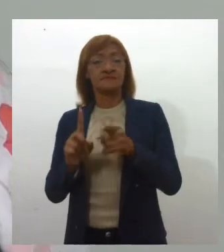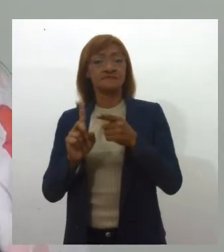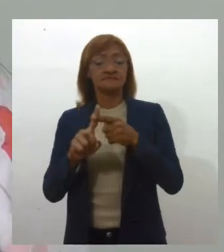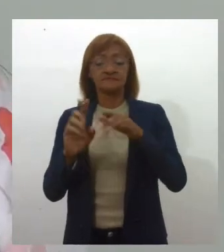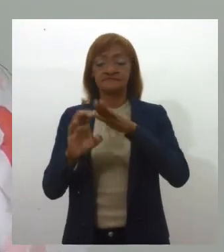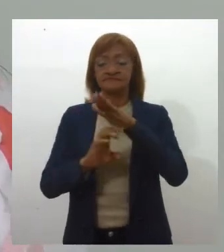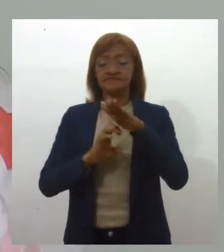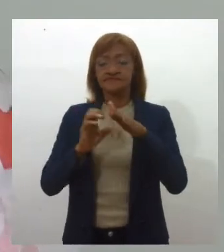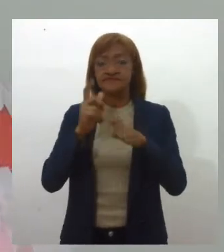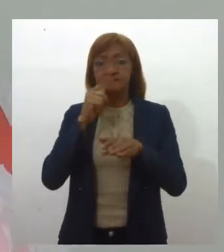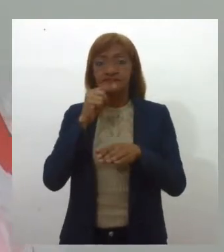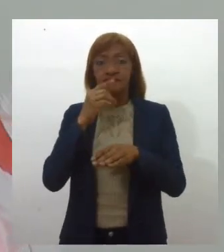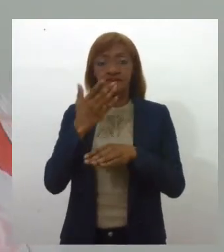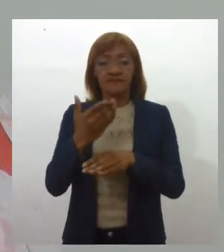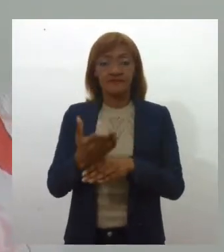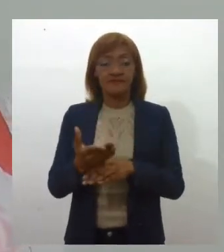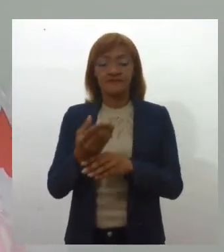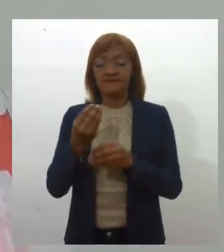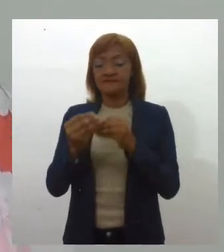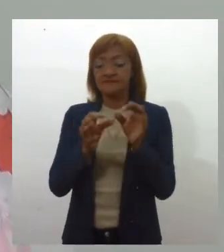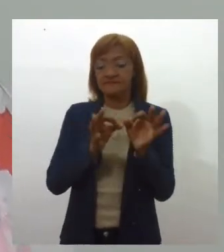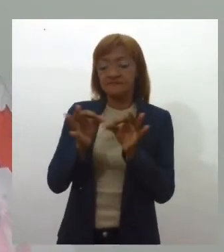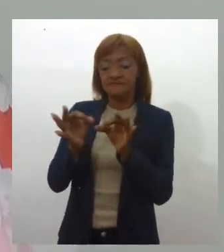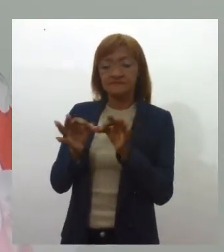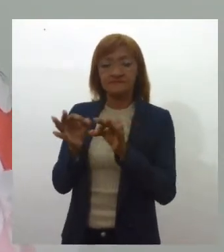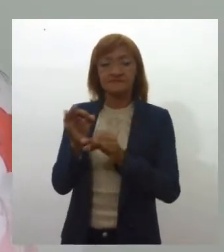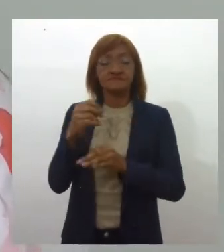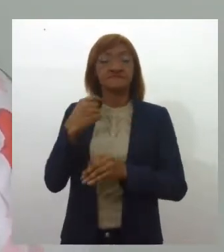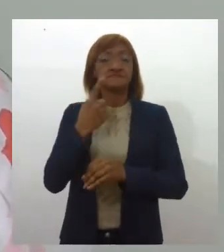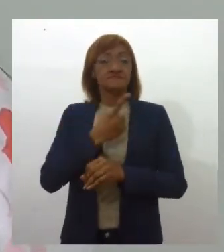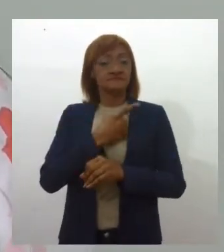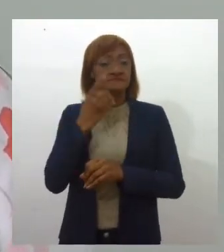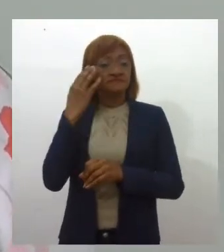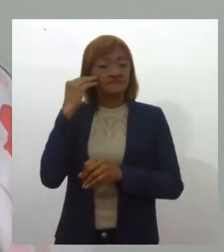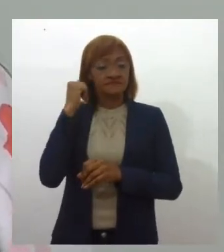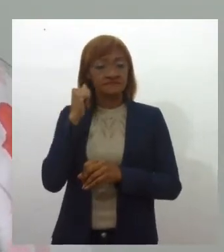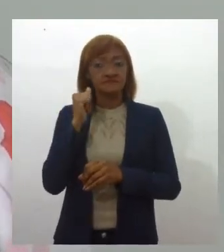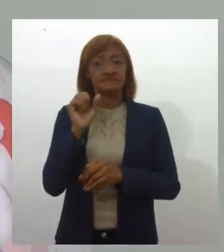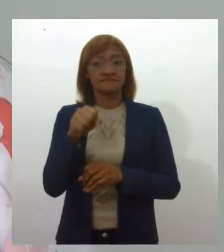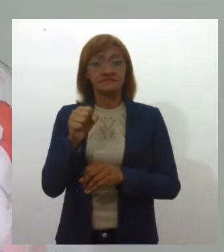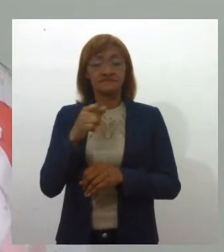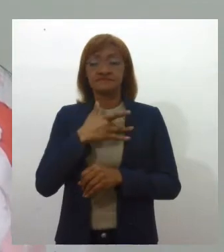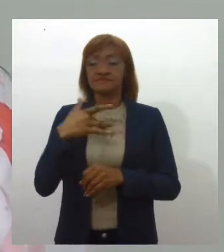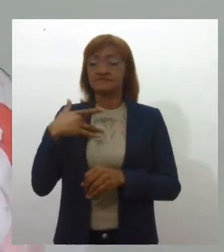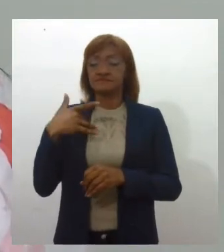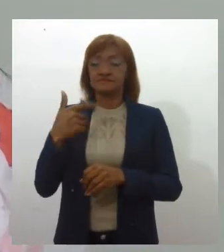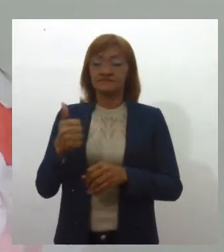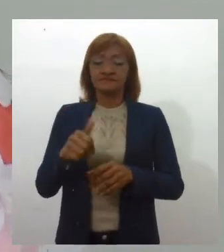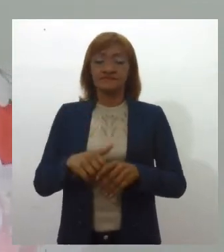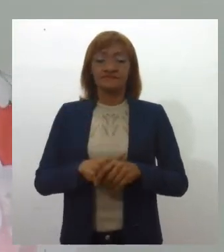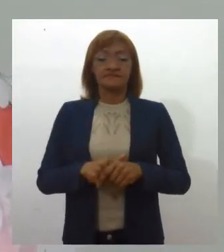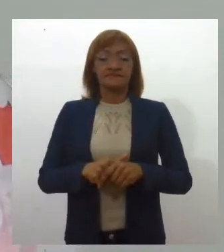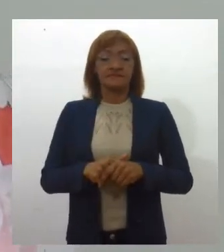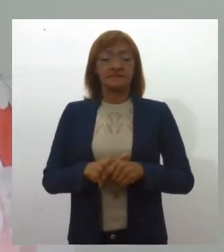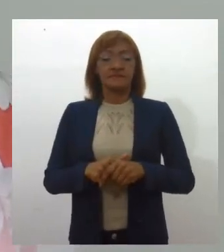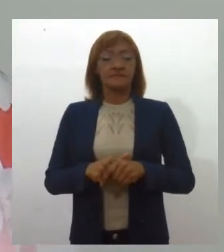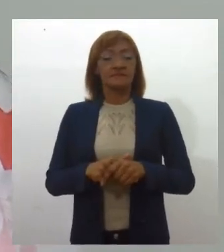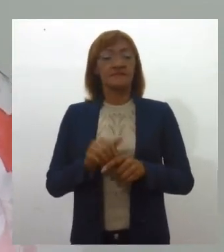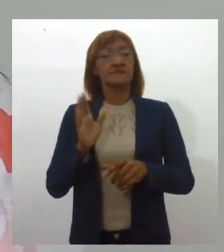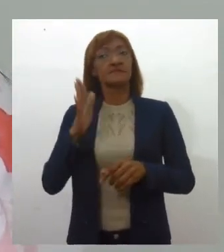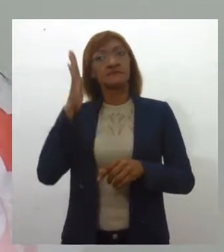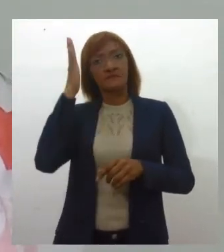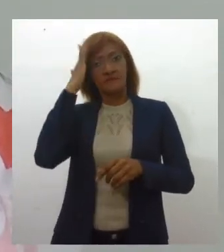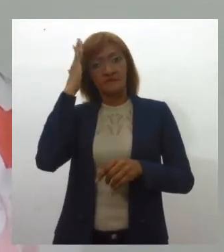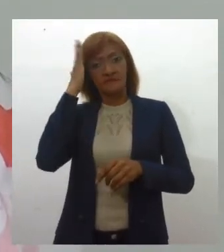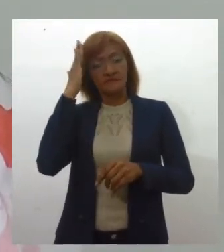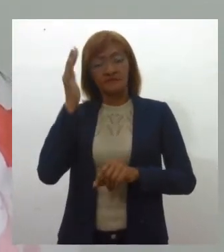nosso município de esgotamento sanitário. Sabemos que isso beneficia a saúde. Procuramos entender, como